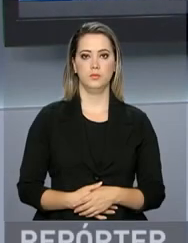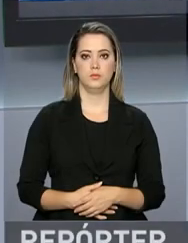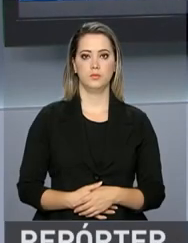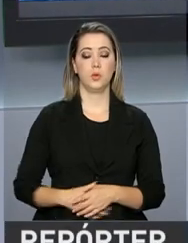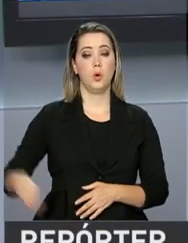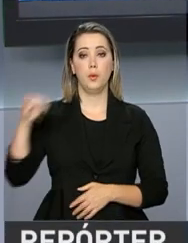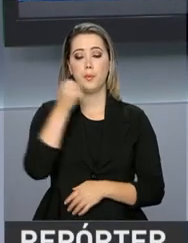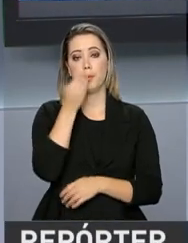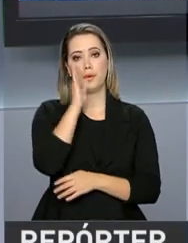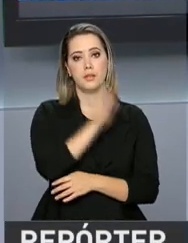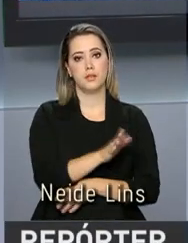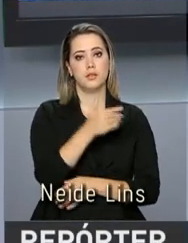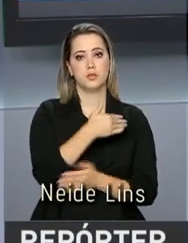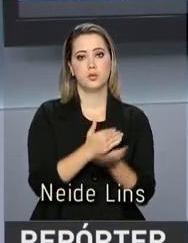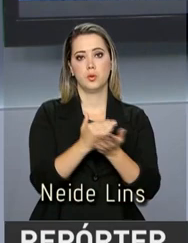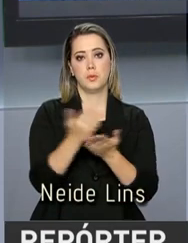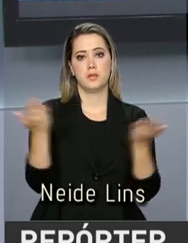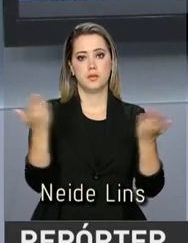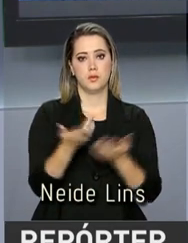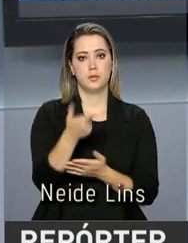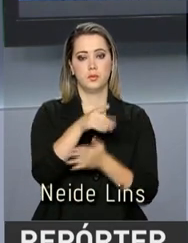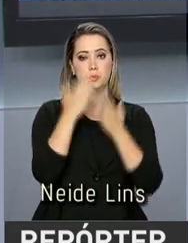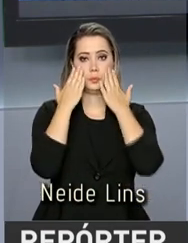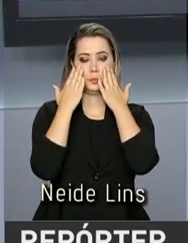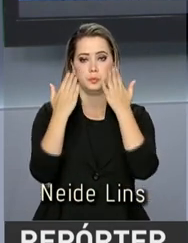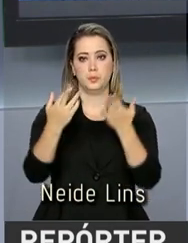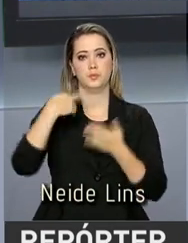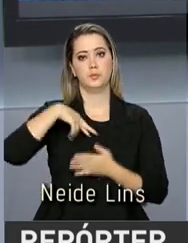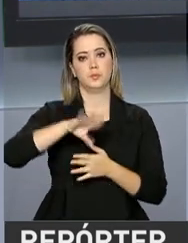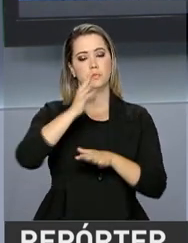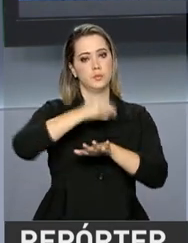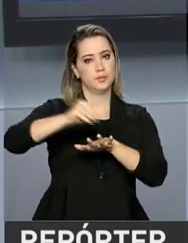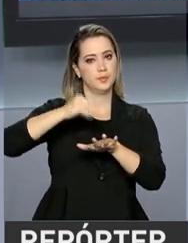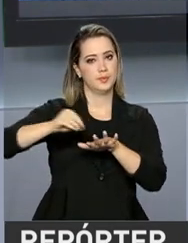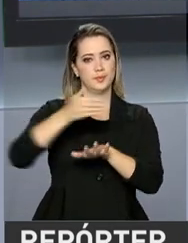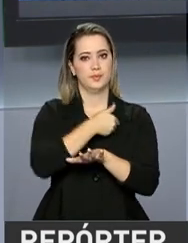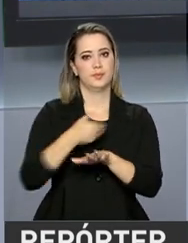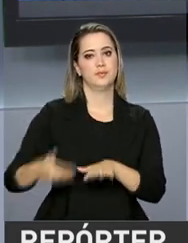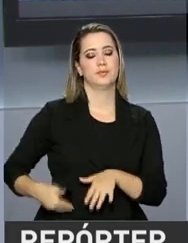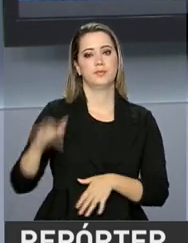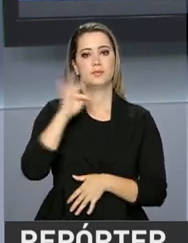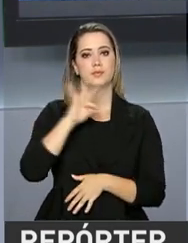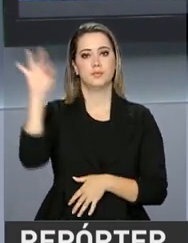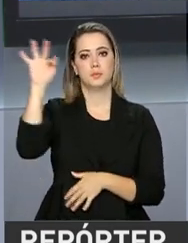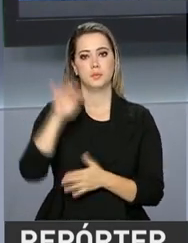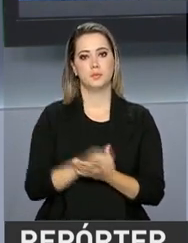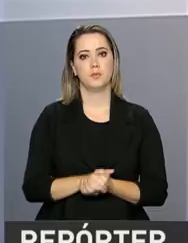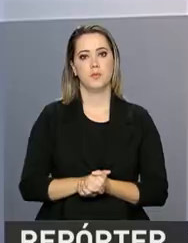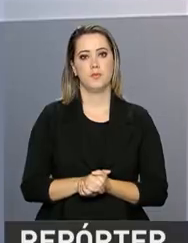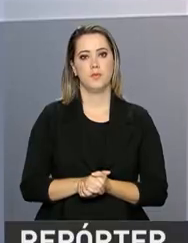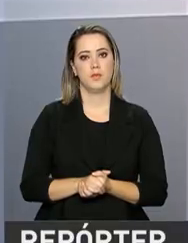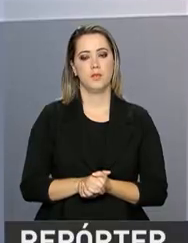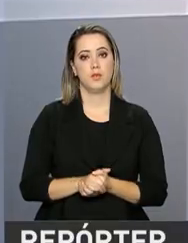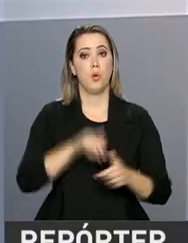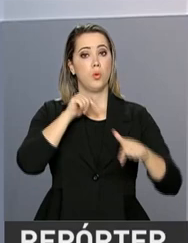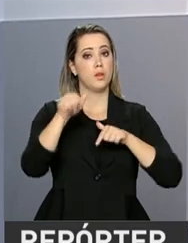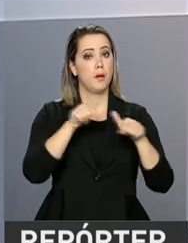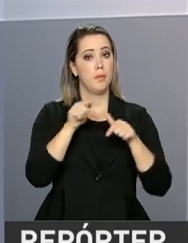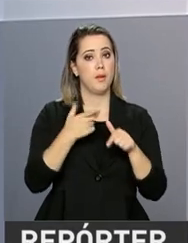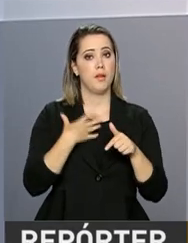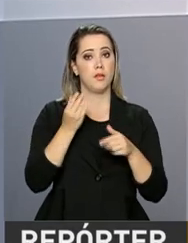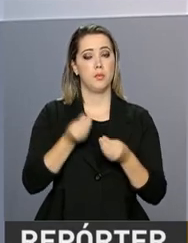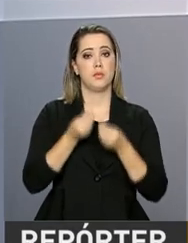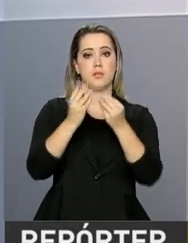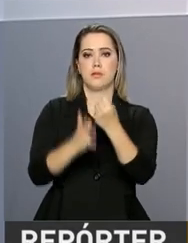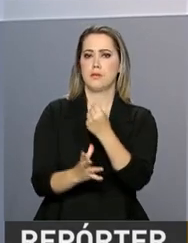Olá boa tarde começa agora mais uma edição do repórter NBR com as notícias do governo federal as ações para